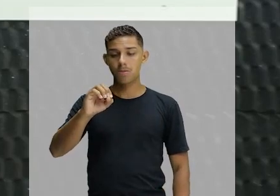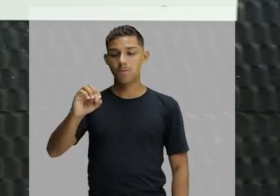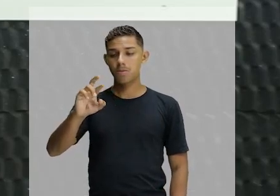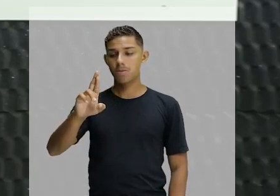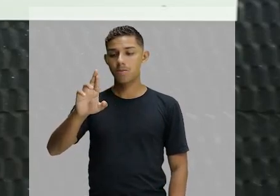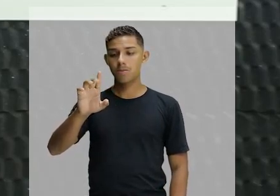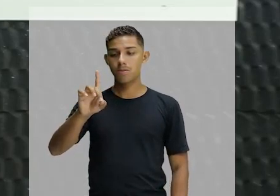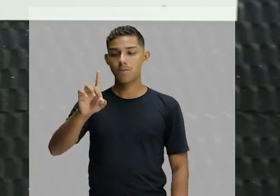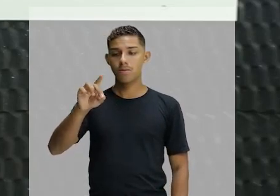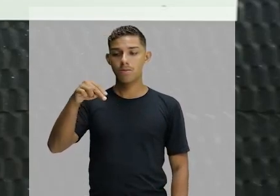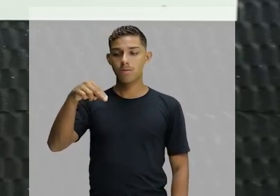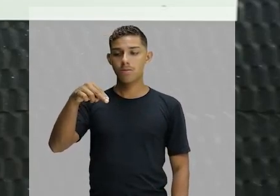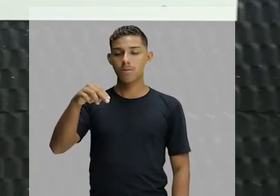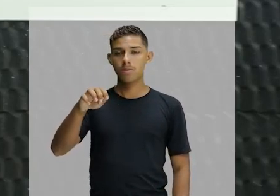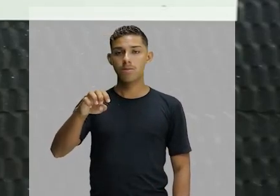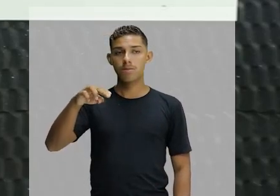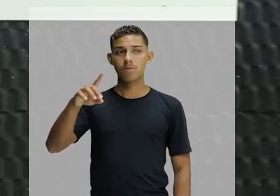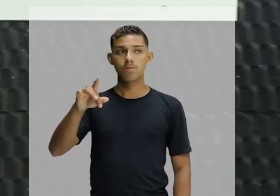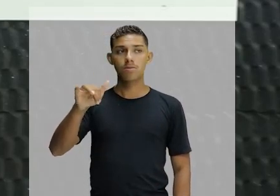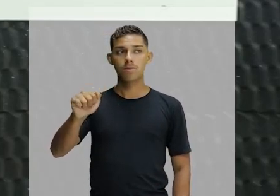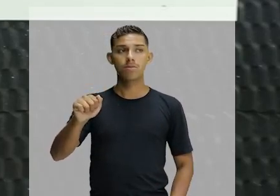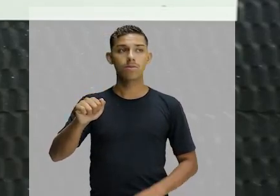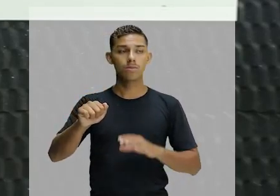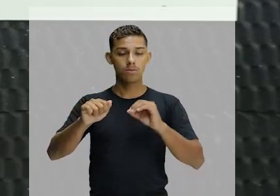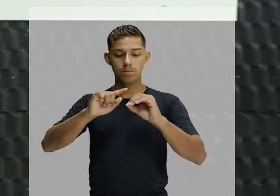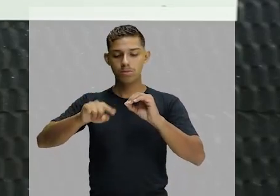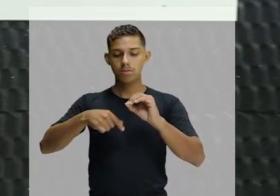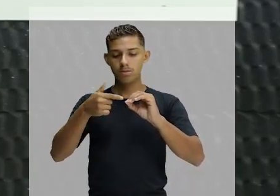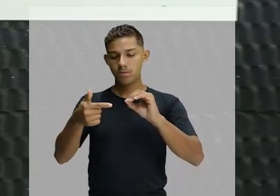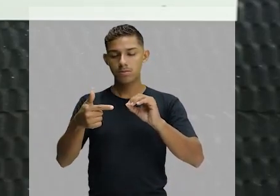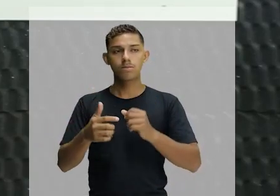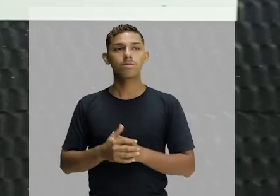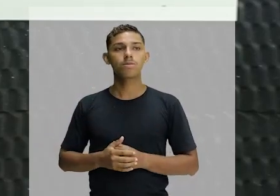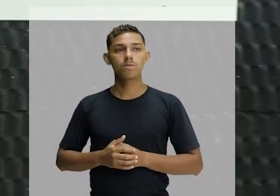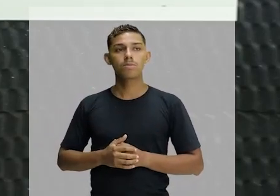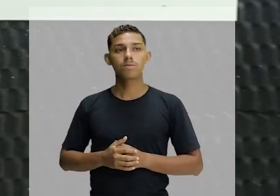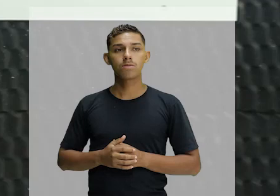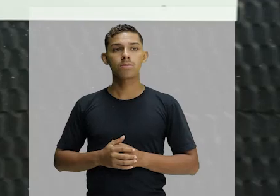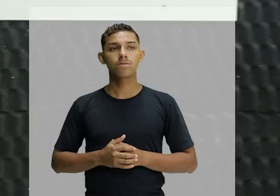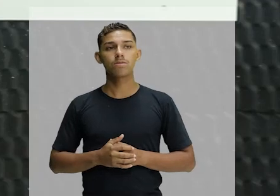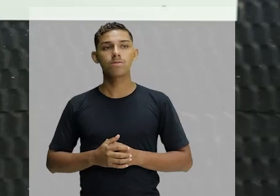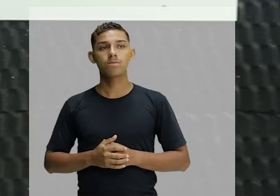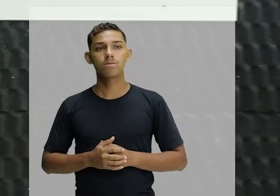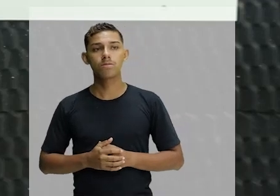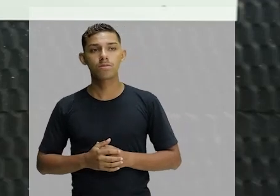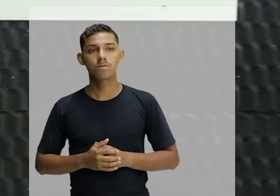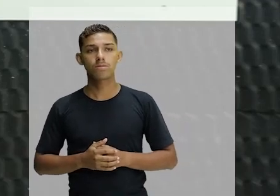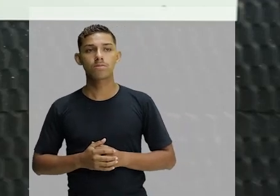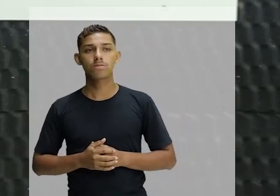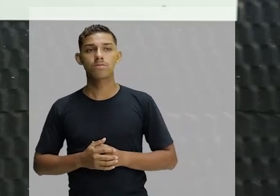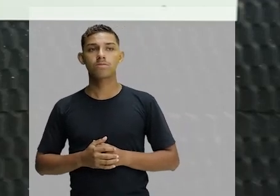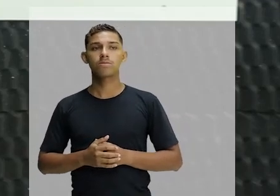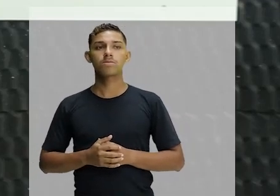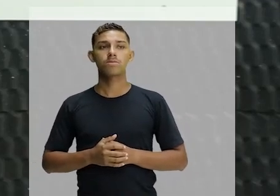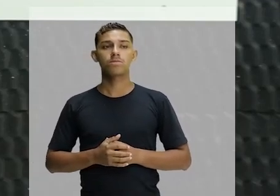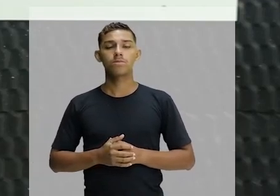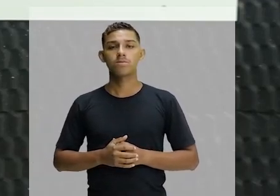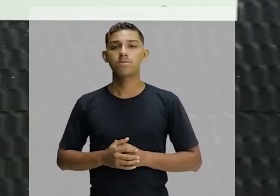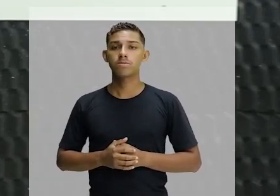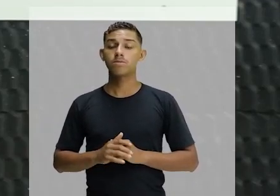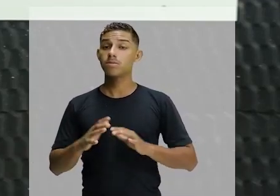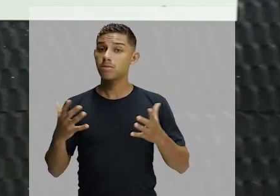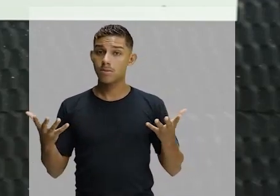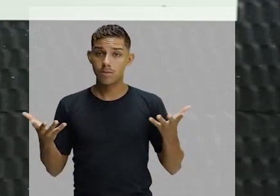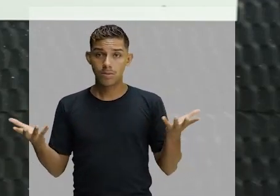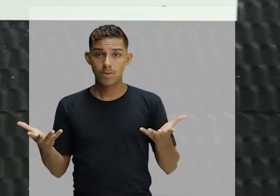mas aí falta você calcular o raio, né? Eu tenho aqui o centro, já descobri, vale 0,2, basta eu calcular